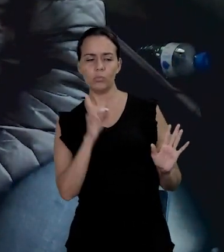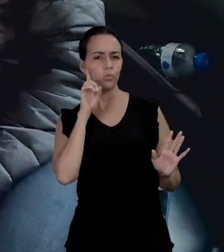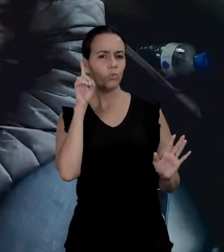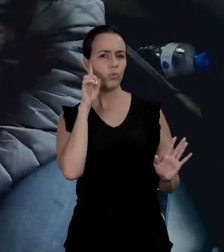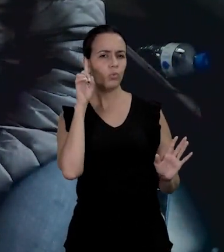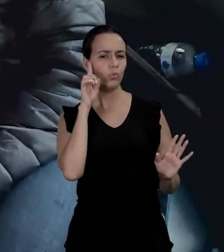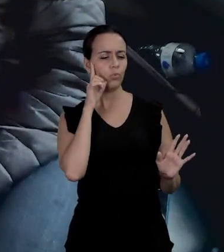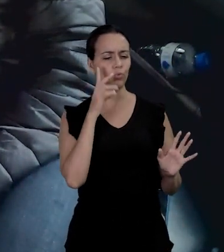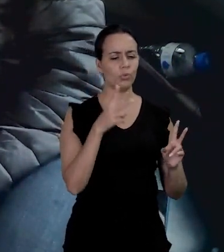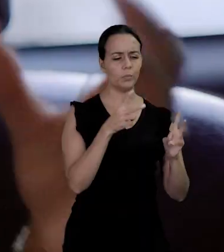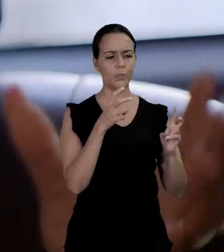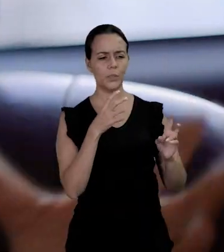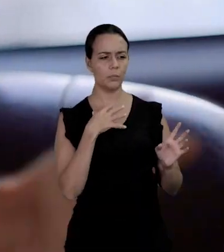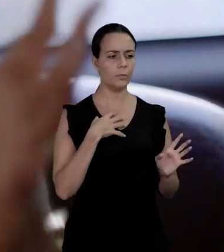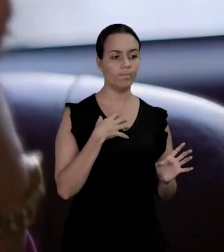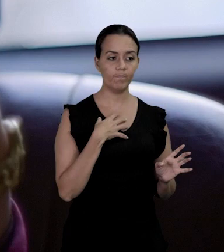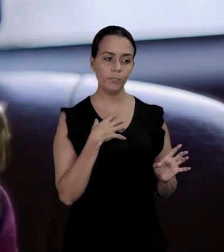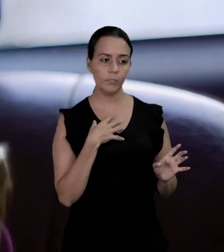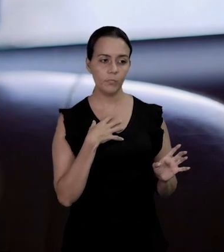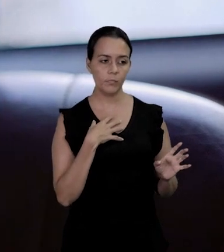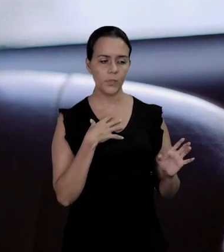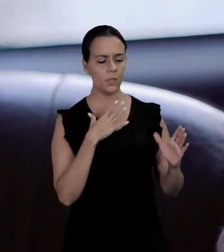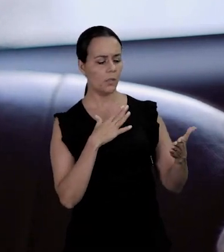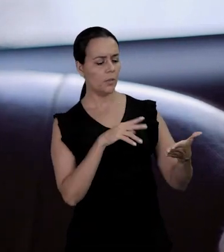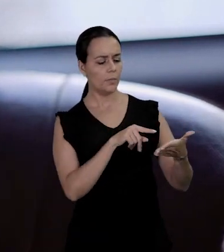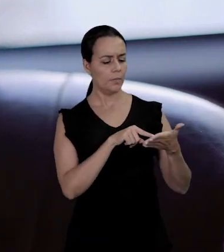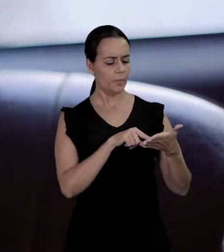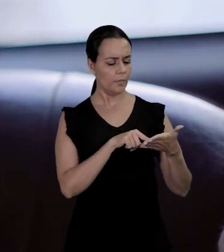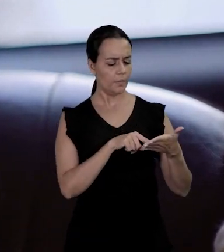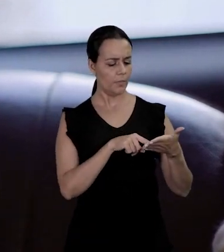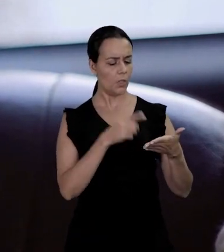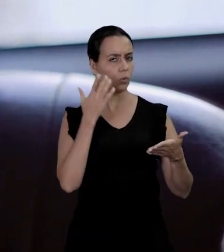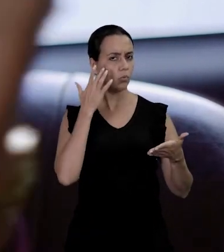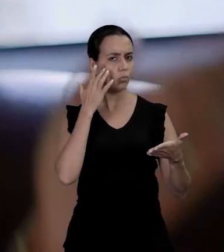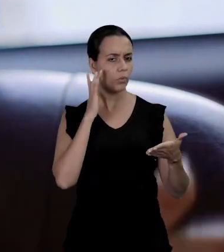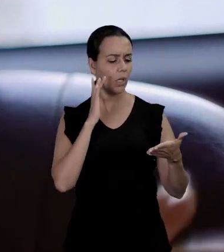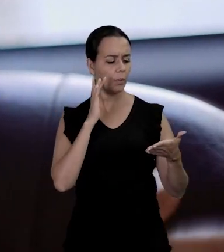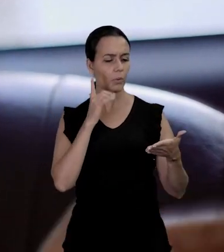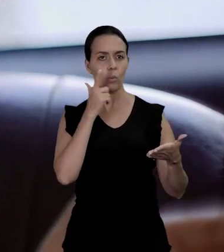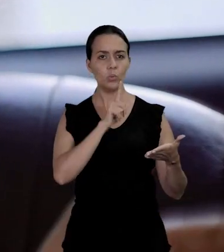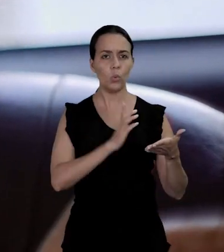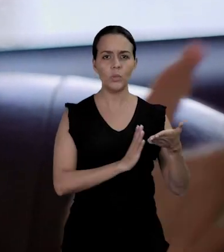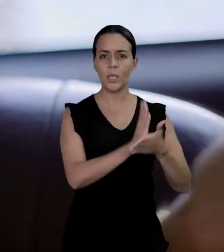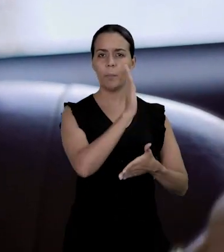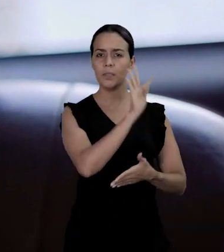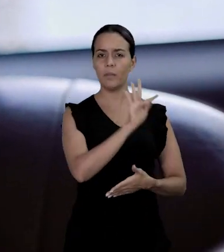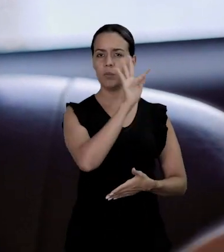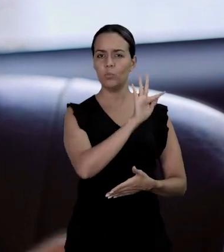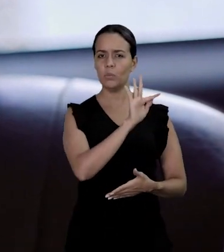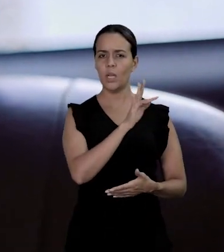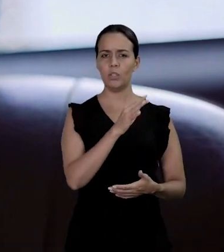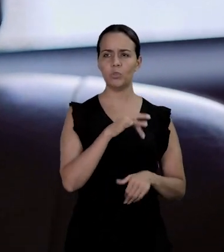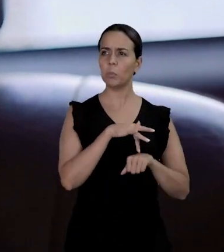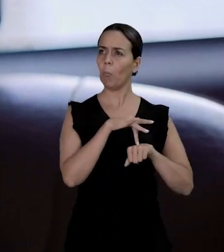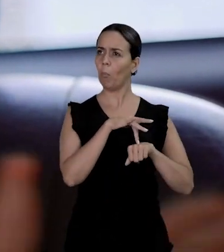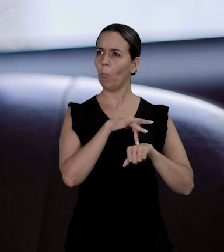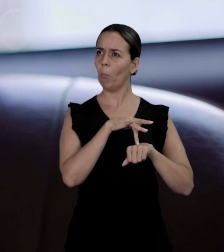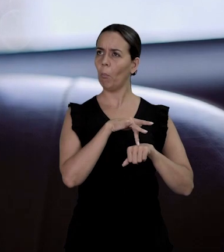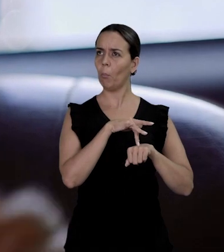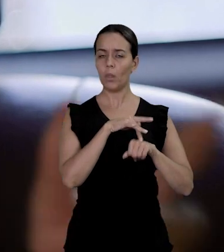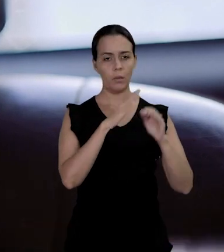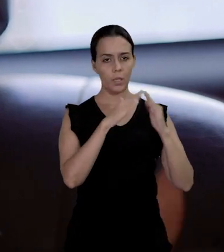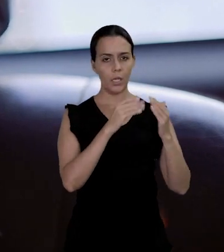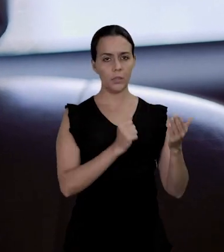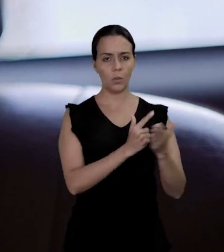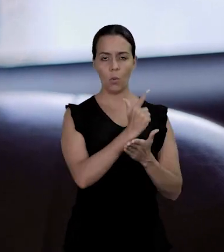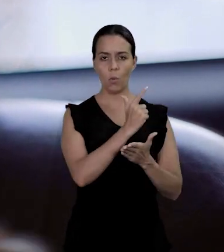numa faculdade, elas não sabem o porquê. Elas não conseguem comprar uma casa, né, ou uma vaga de emprego, e elas acham... Eu como empresário, eu recebo